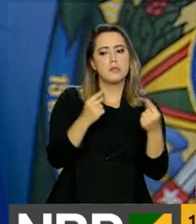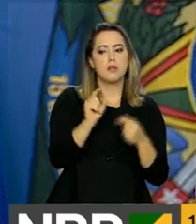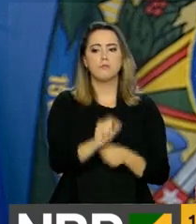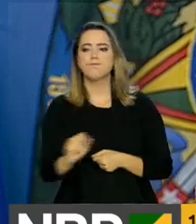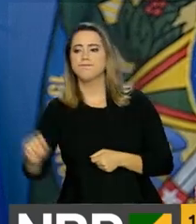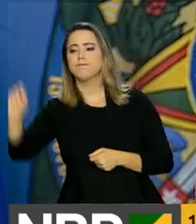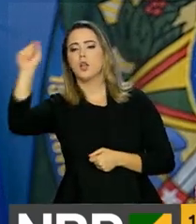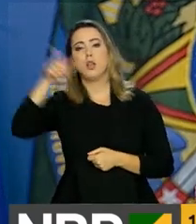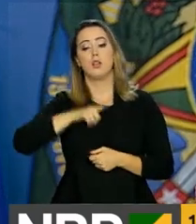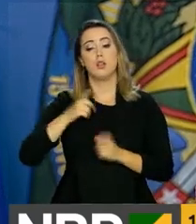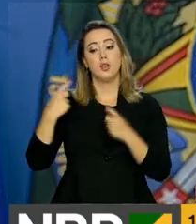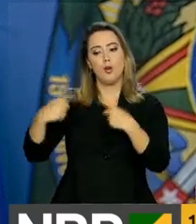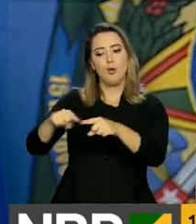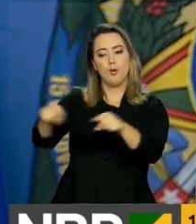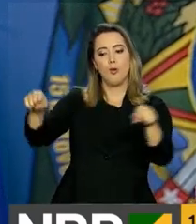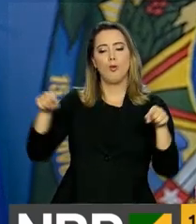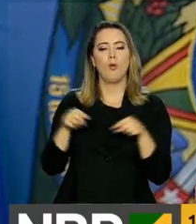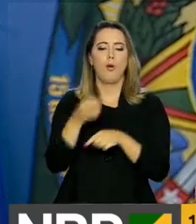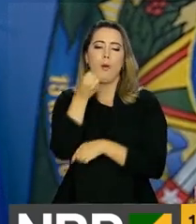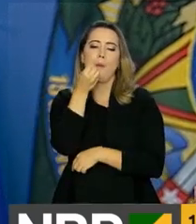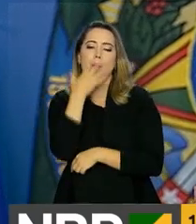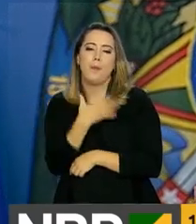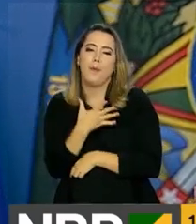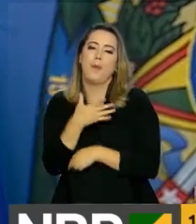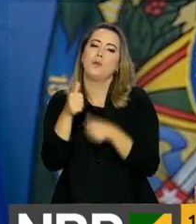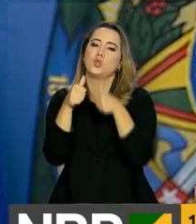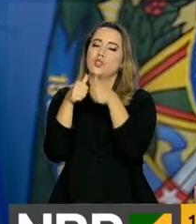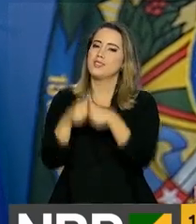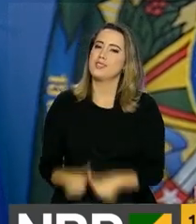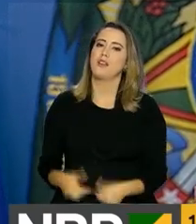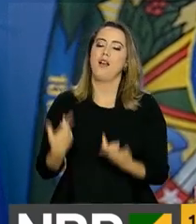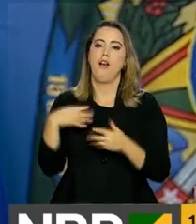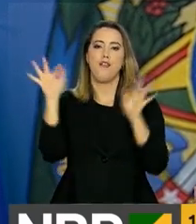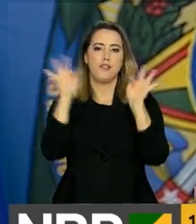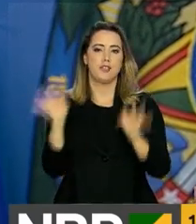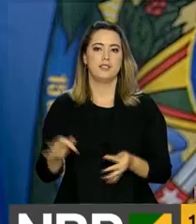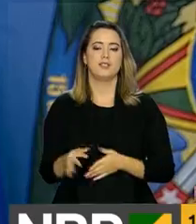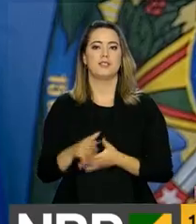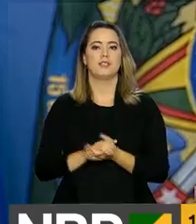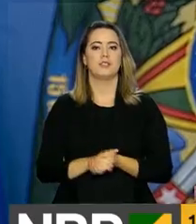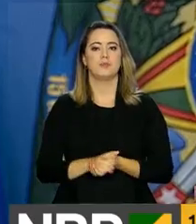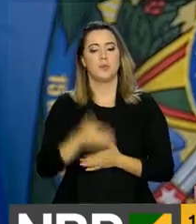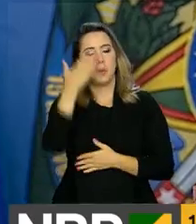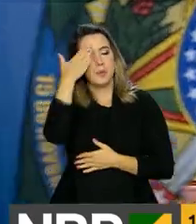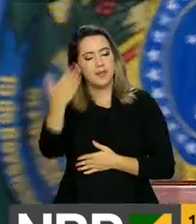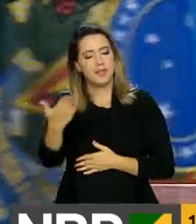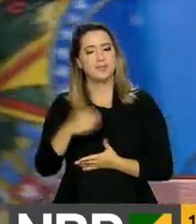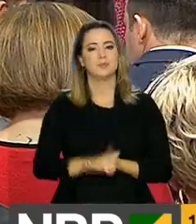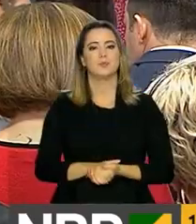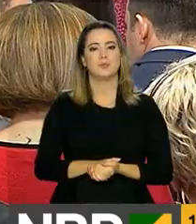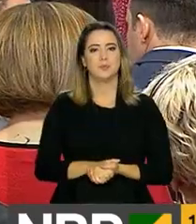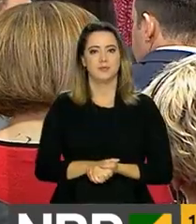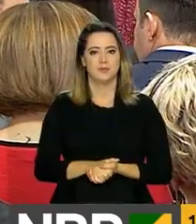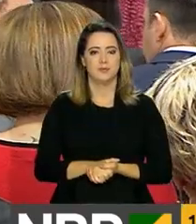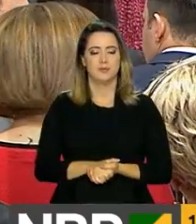tem um cantinho também muito agradável muito feliz como dia sobre isso obrigado